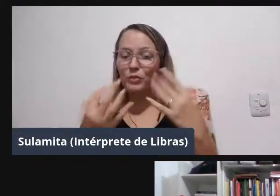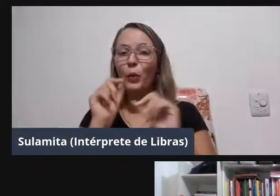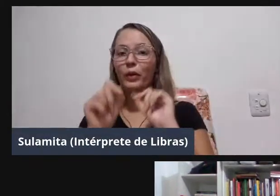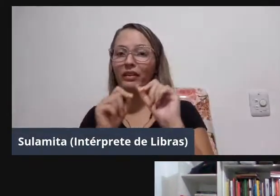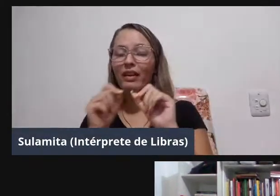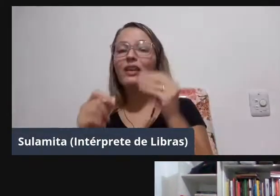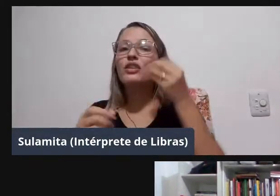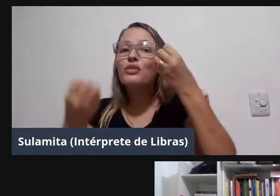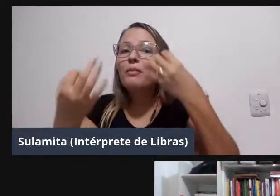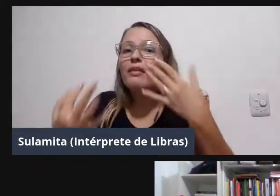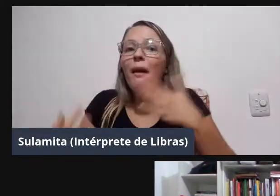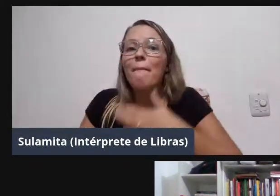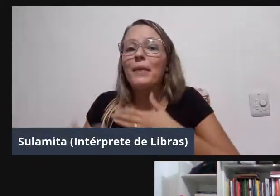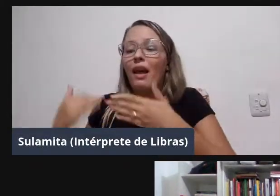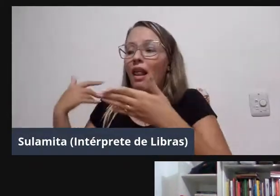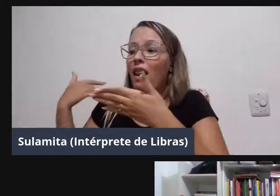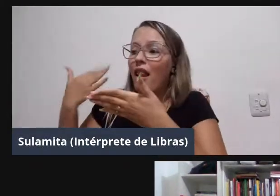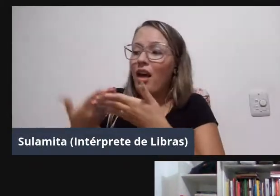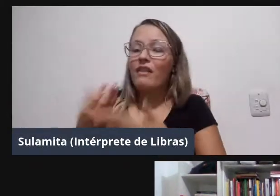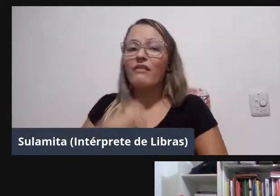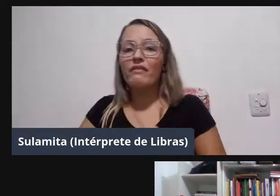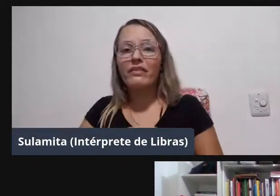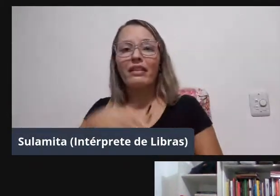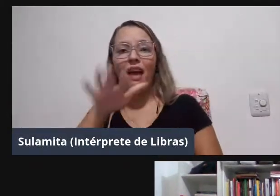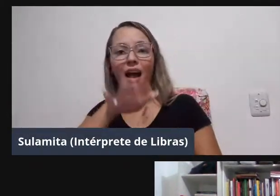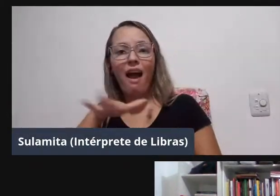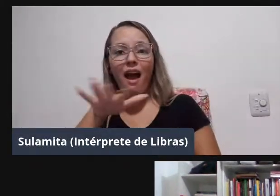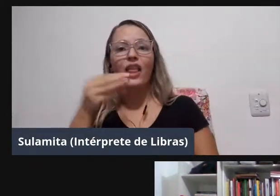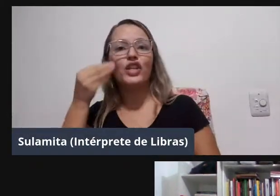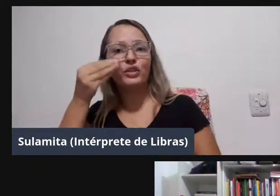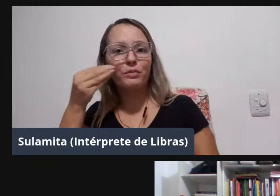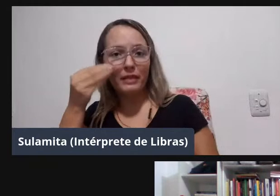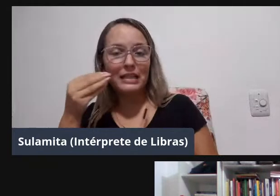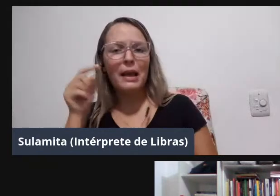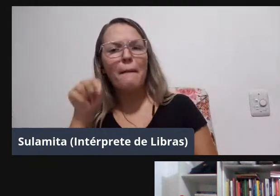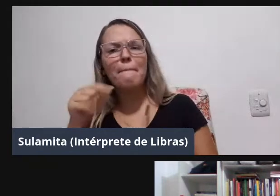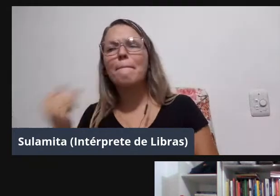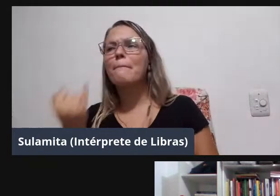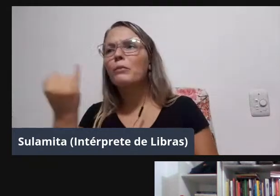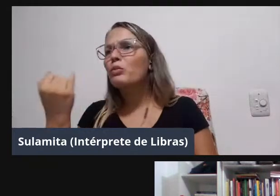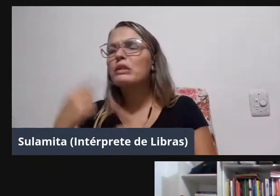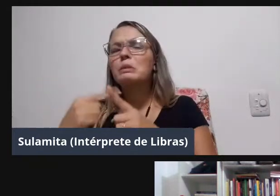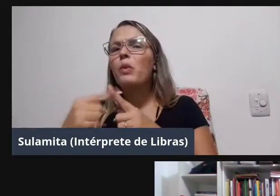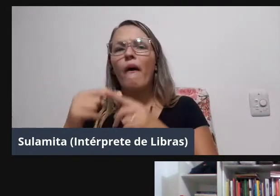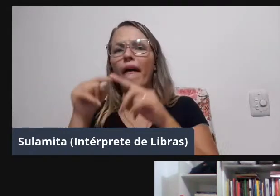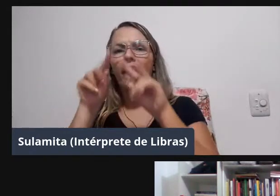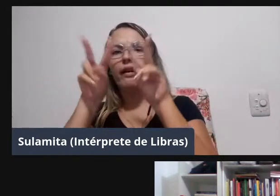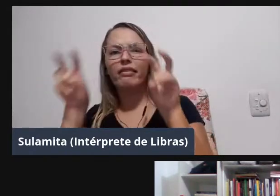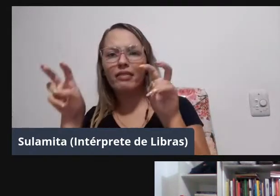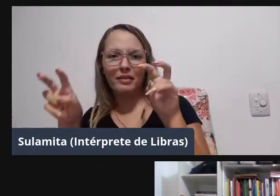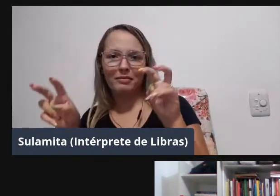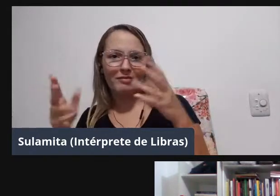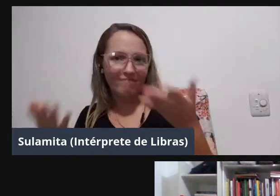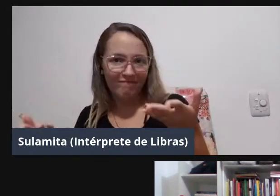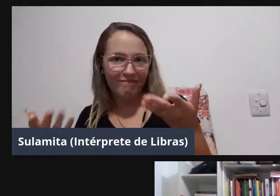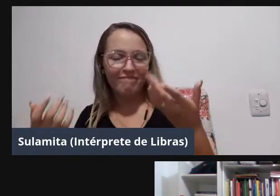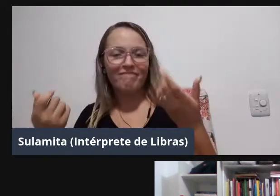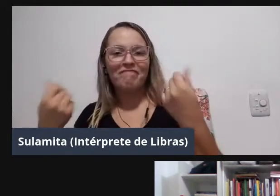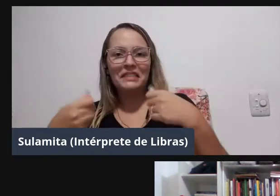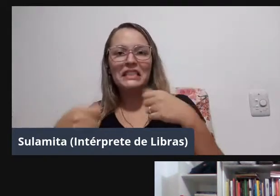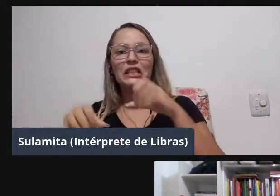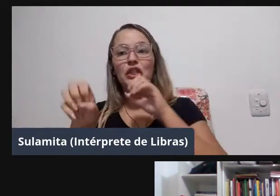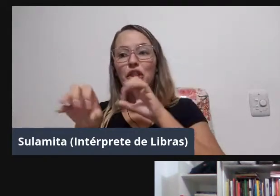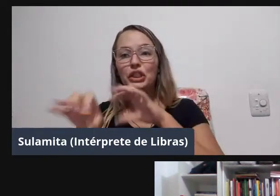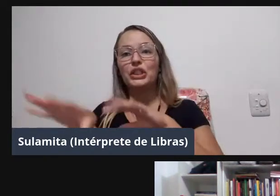experiência e a importância da história da educação, dessas pesquisas, né, em história da educação para todos os estudantes, todos